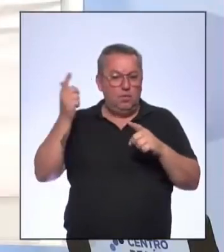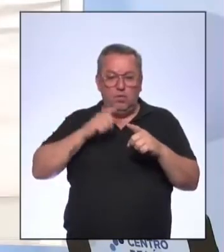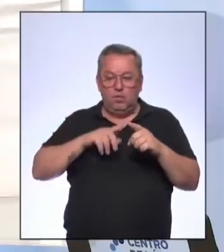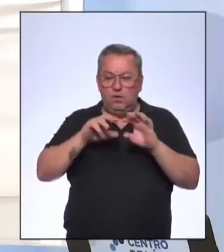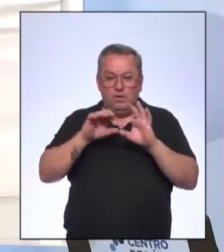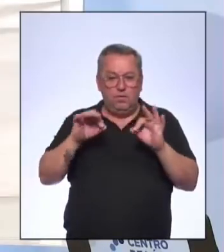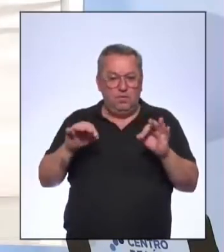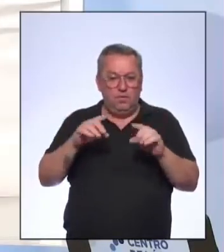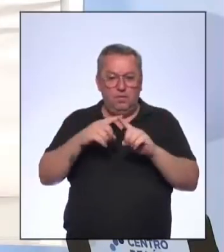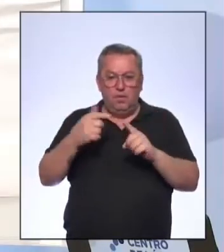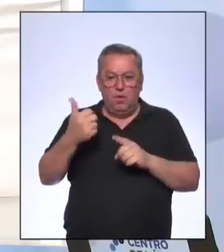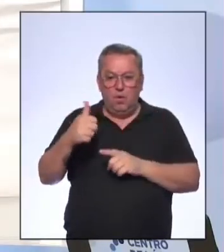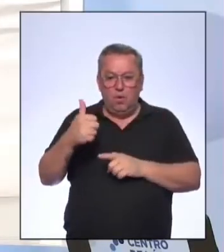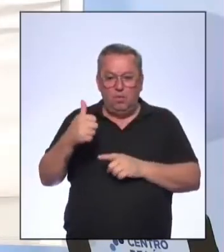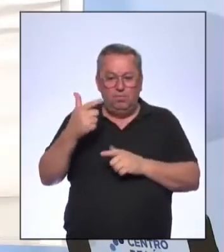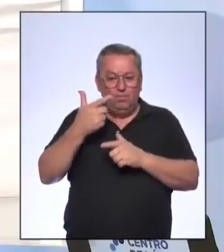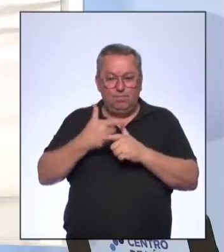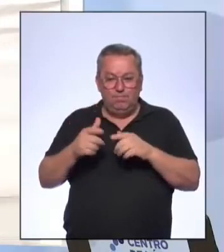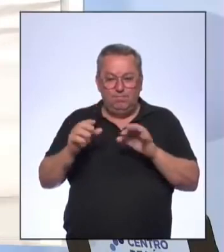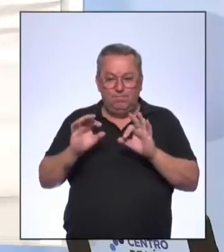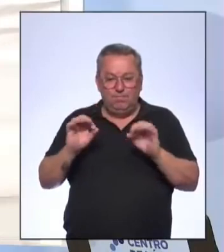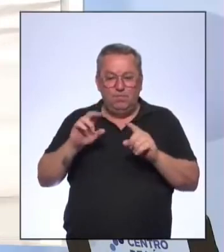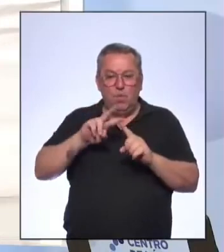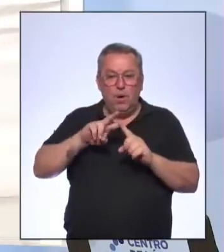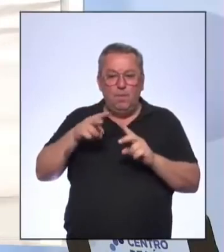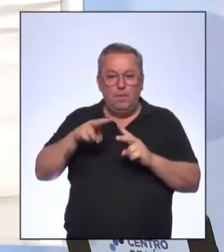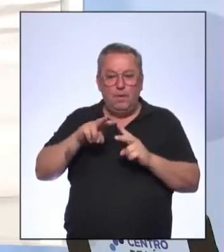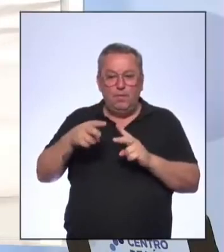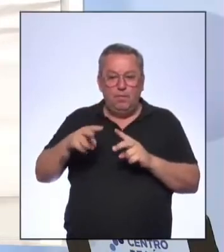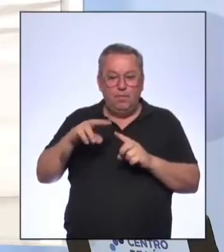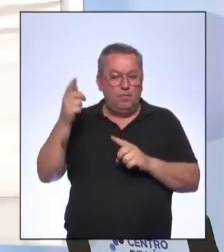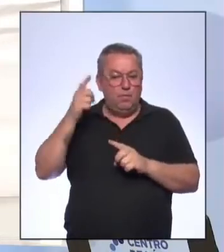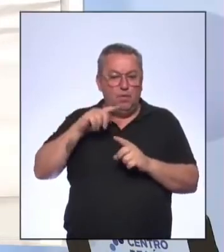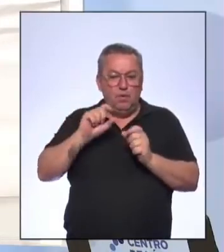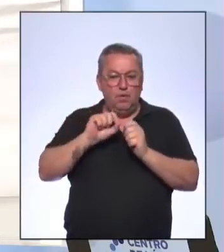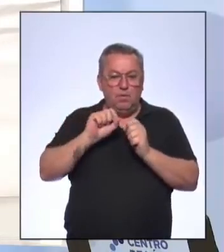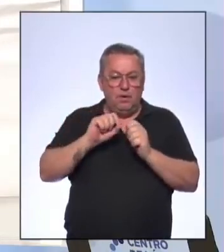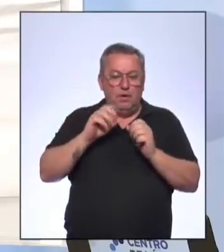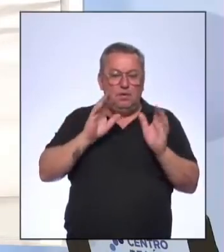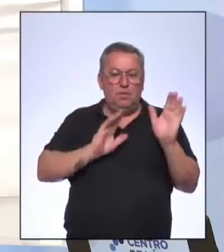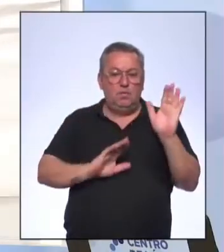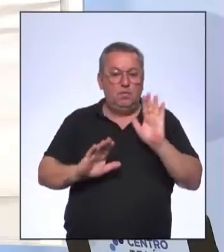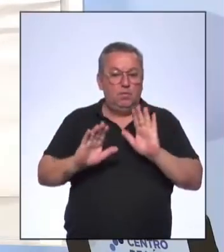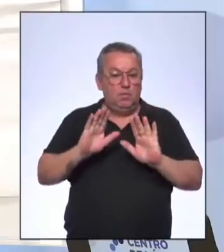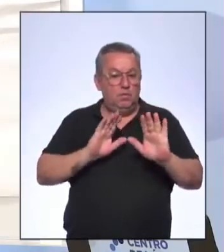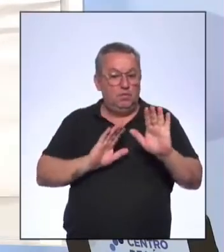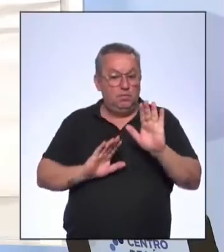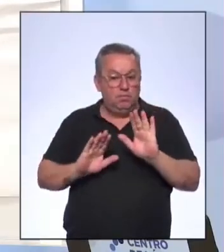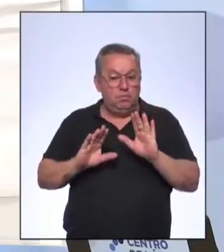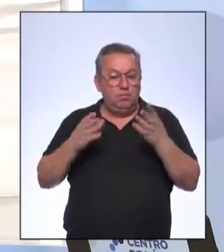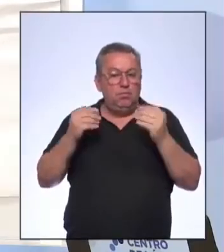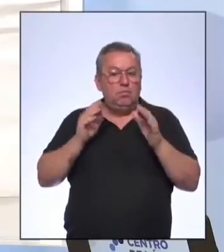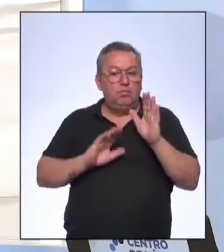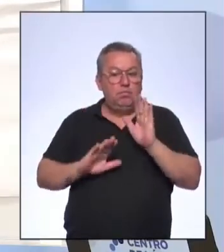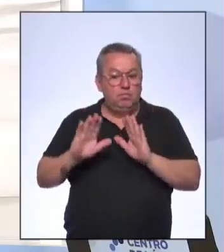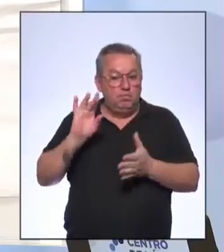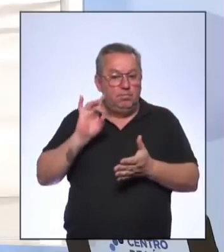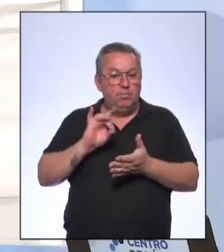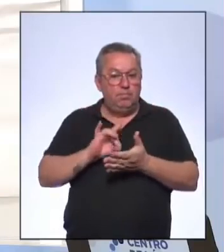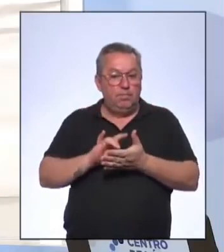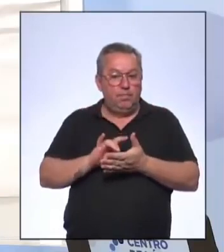simplificar mais. O 11, no caso, é um número primo. Dali para frente eu não faço mais. Tomem muito cuidado